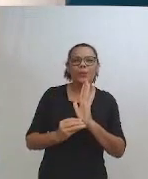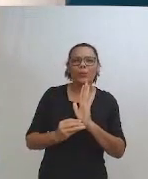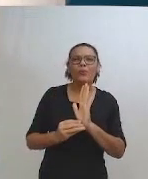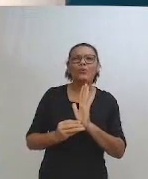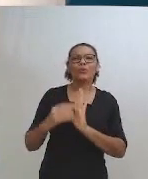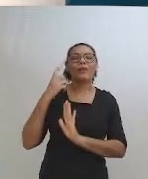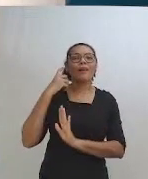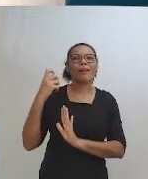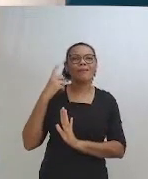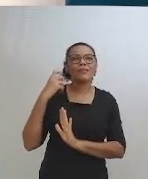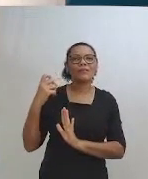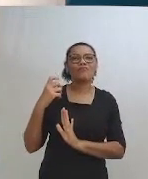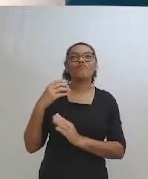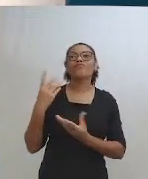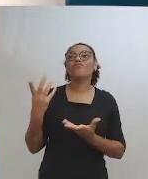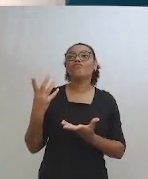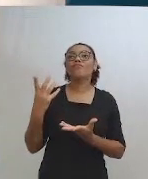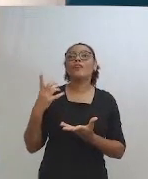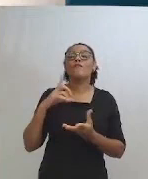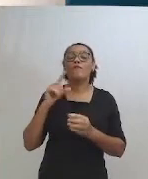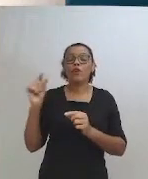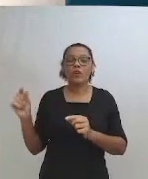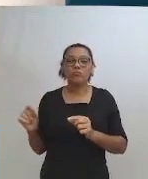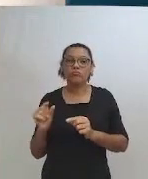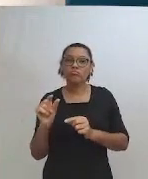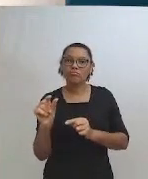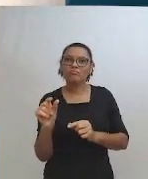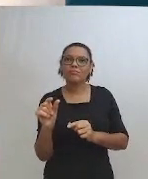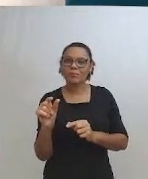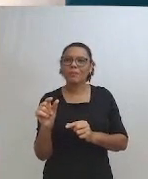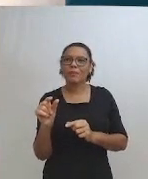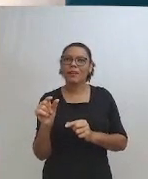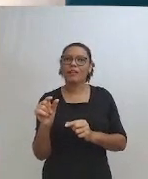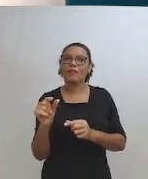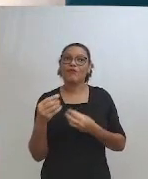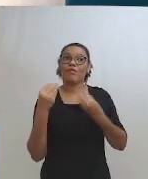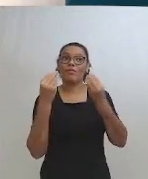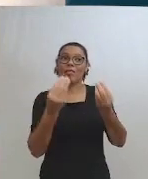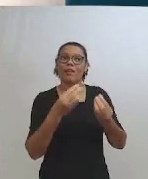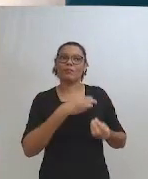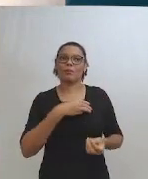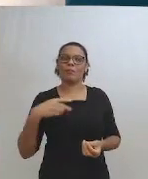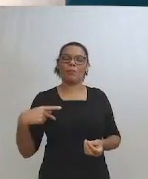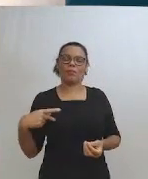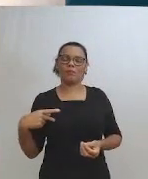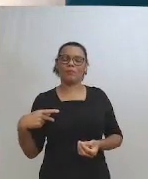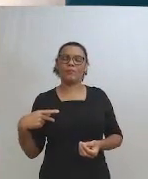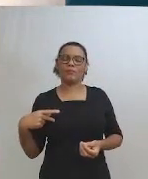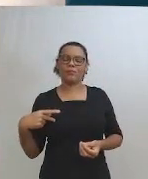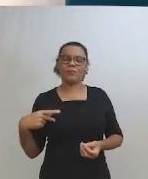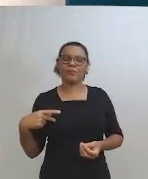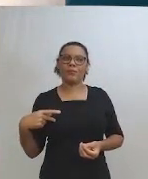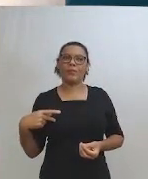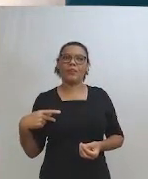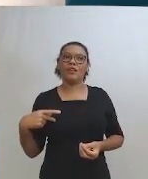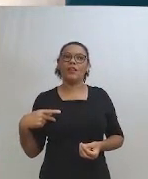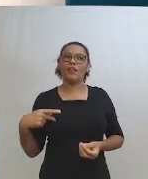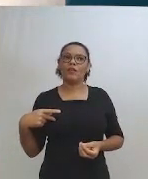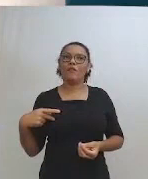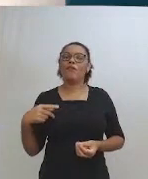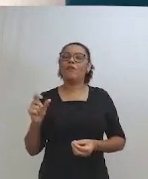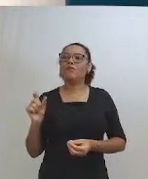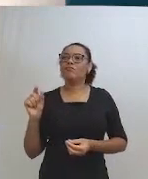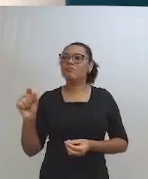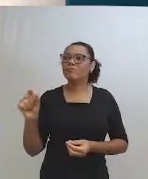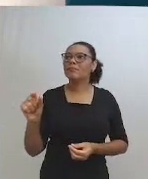num pendrive e foi entregue ao Ministério Público. Foi entregue ao GAECO, que é a fração especializada